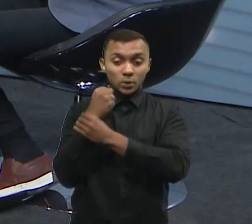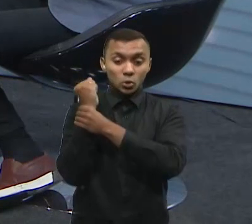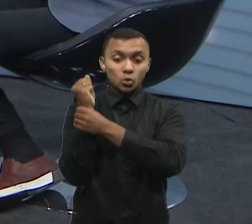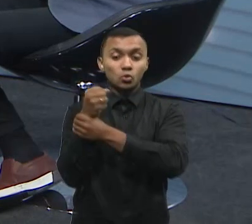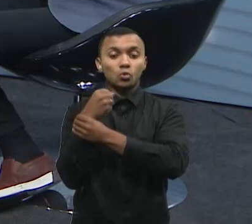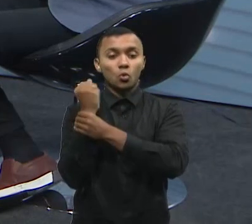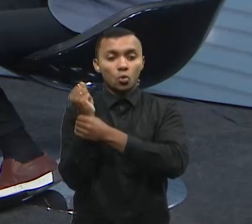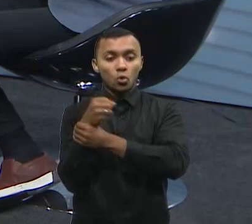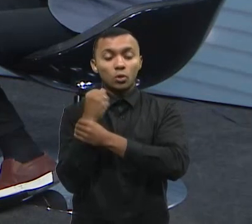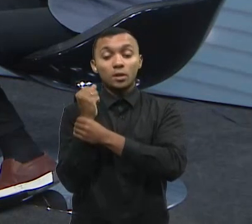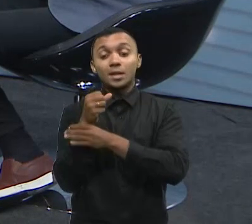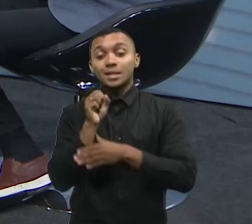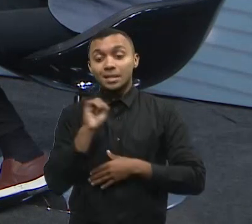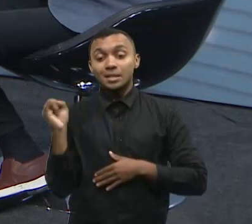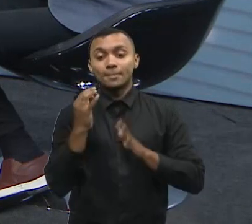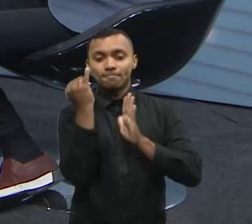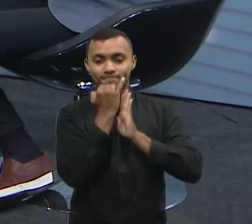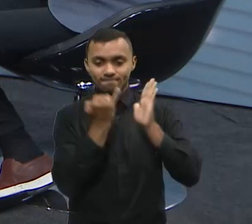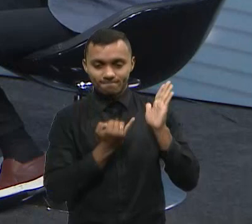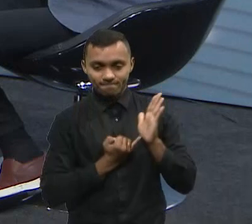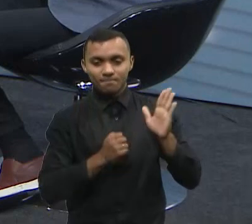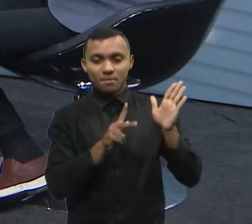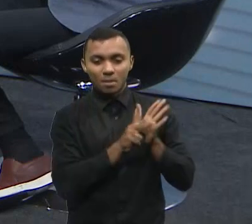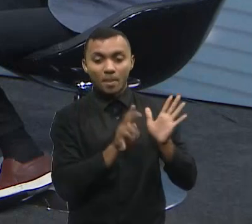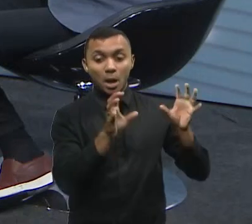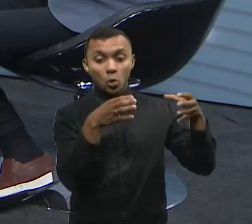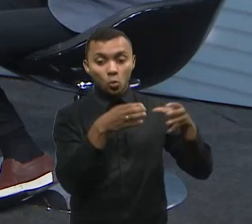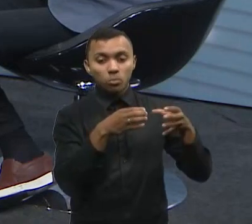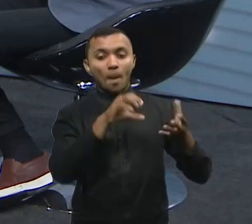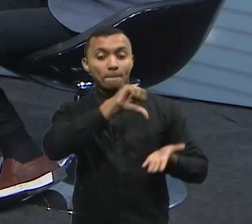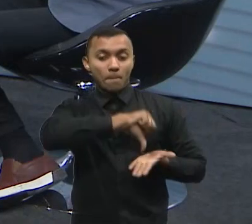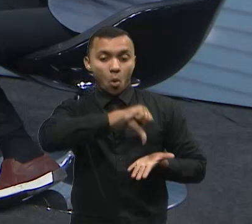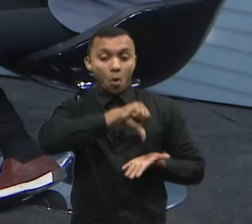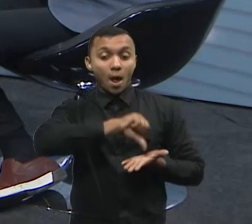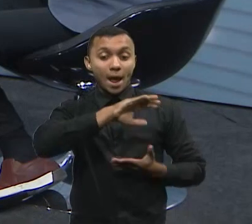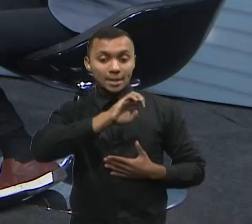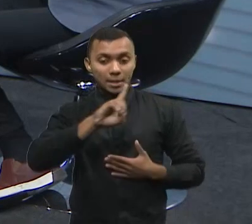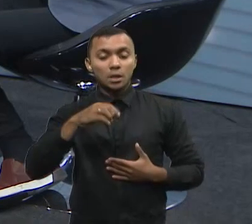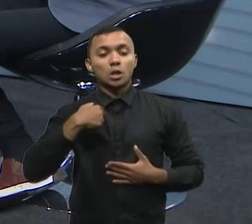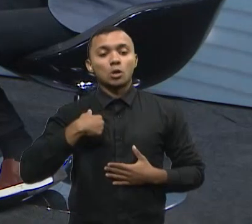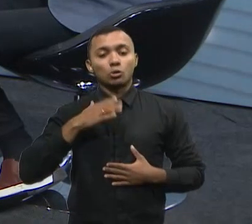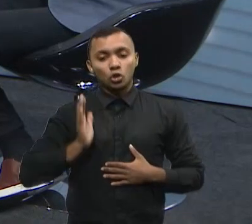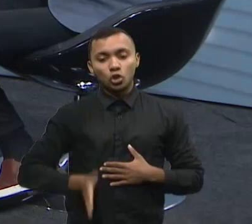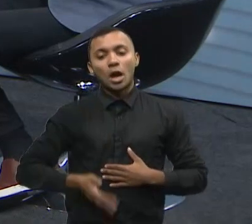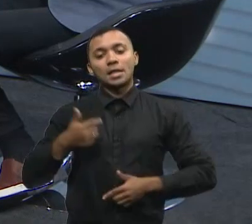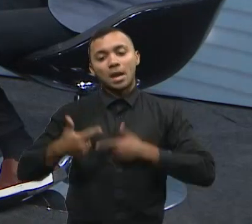dentro do Ciadi, porque eu trabalho lá, eu e a Marília, uma outra